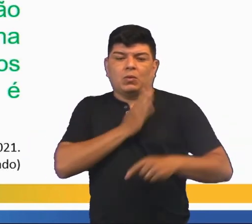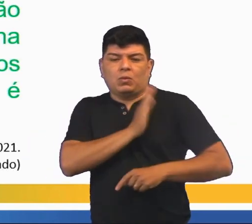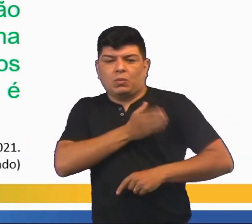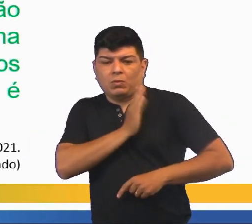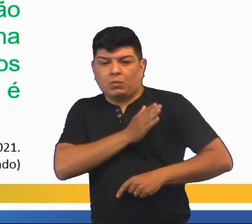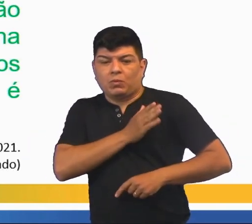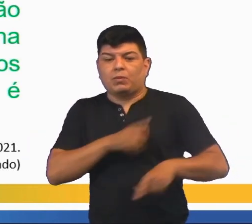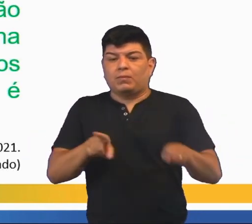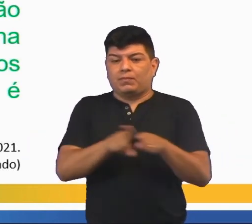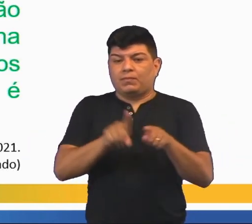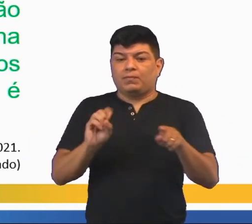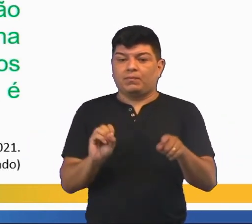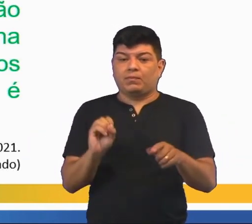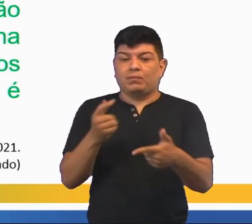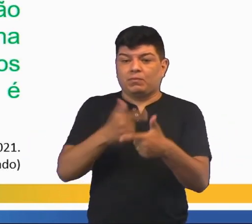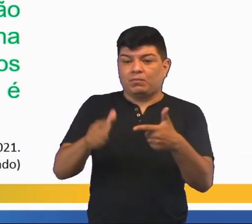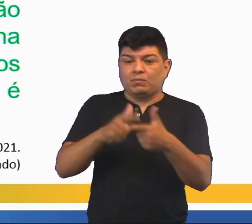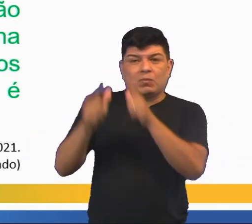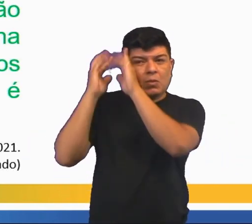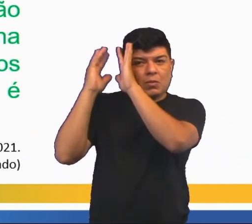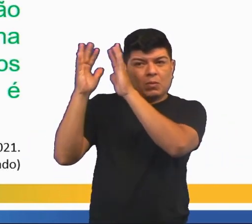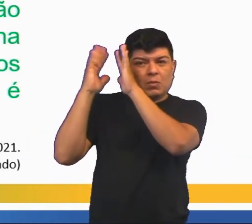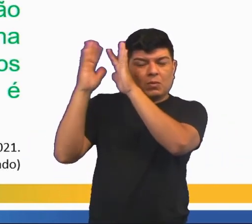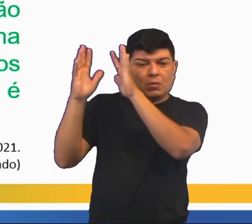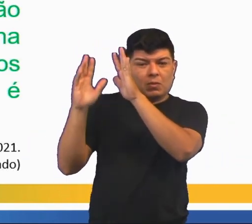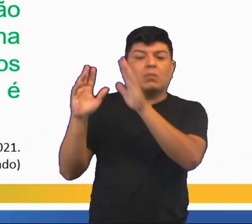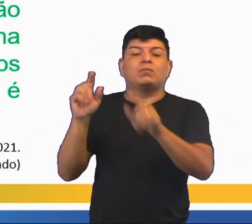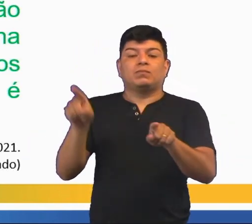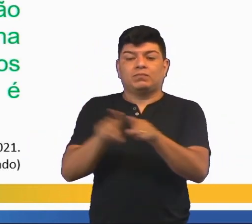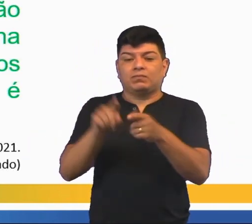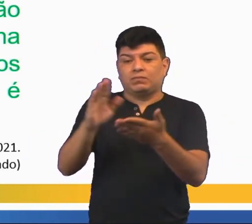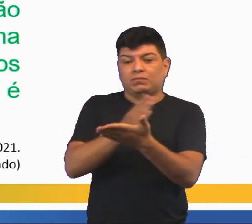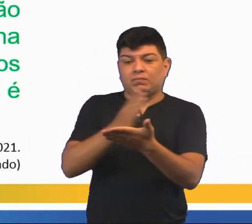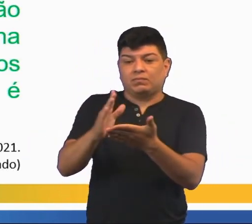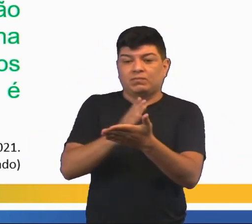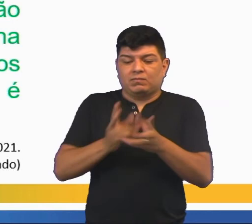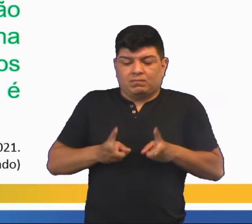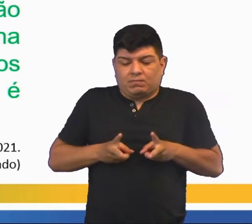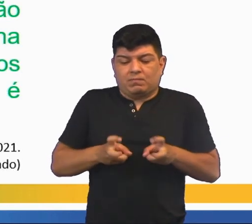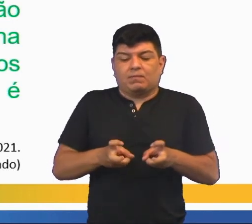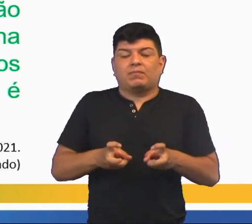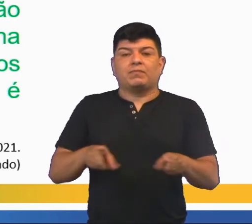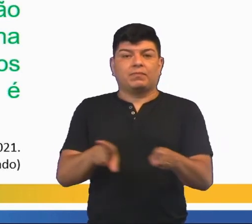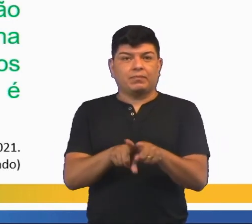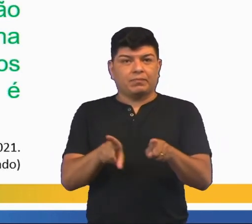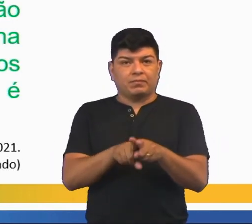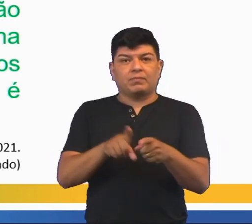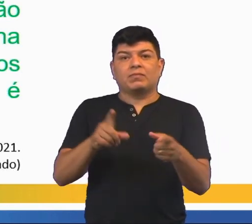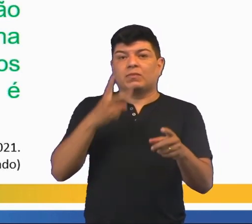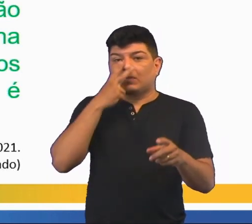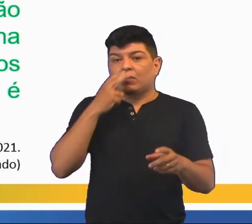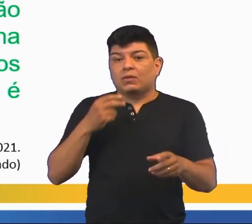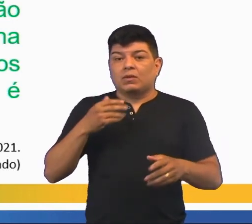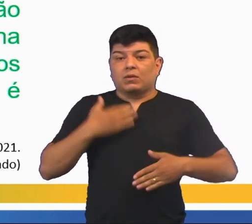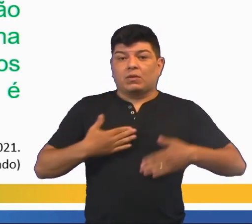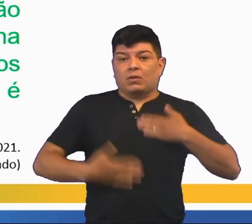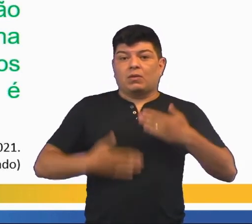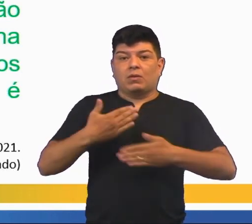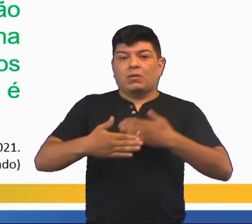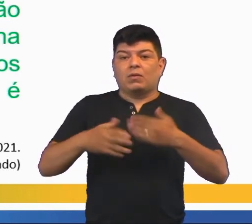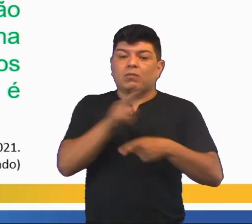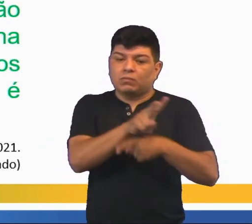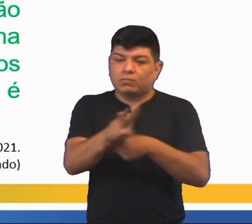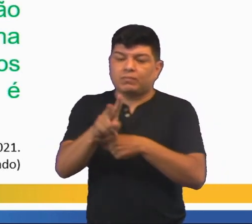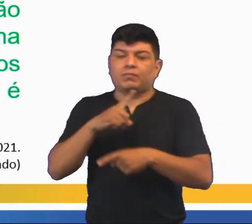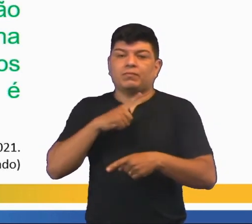cardiovasculares, acidente vascular cerebral e alguns tipos de câncer. A puberdade precoce tem